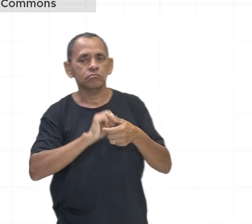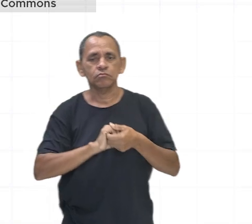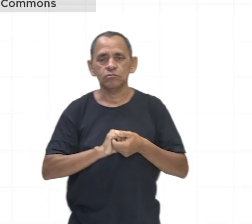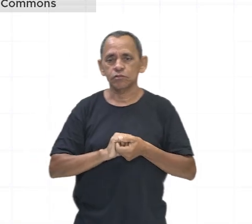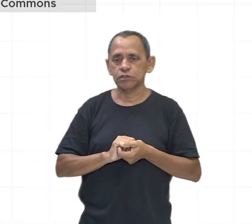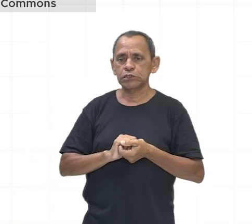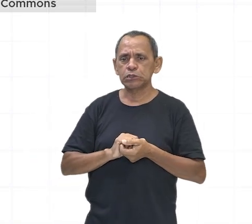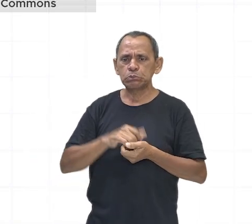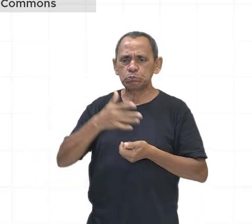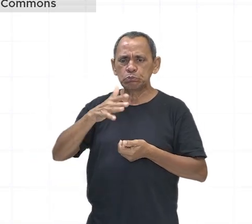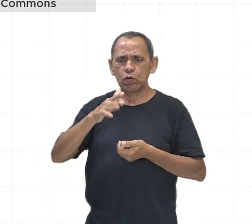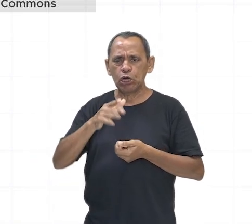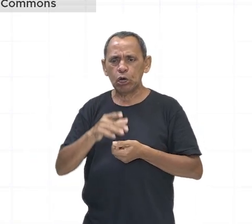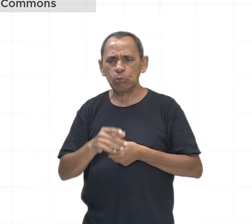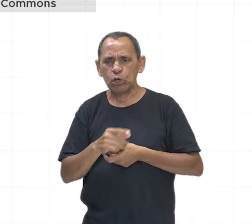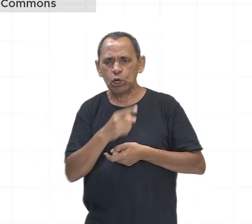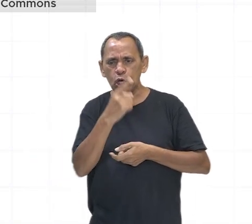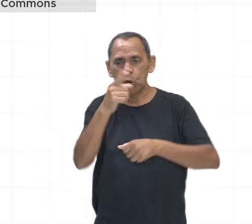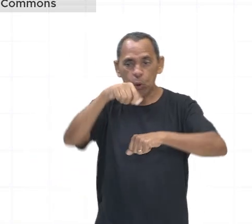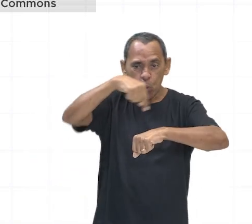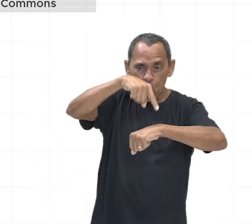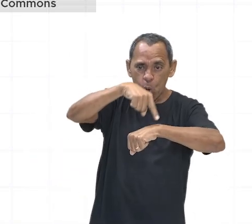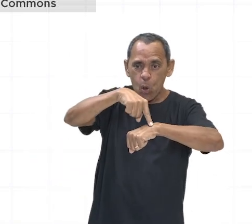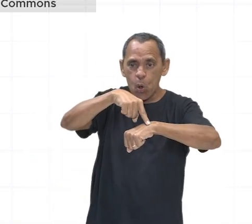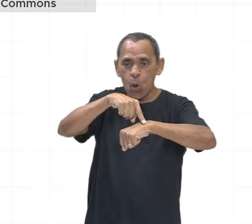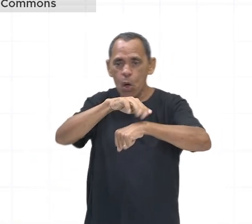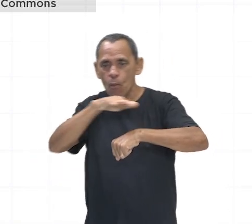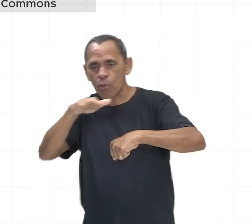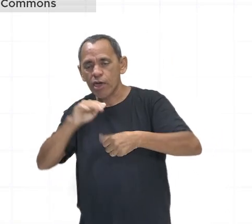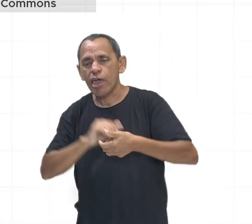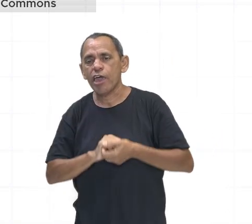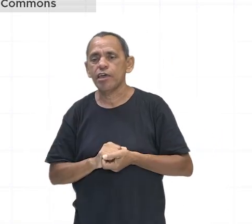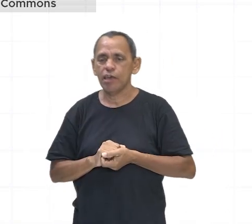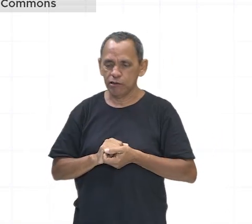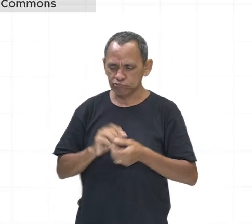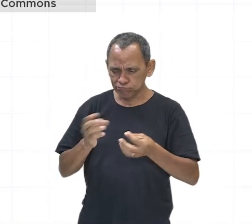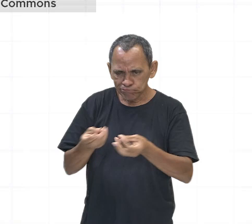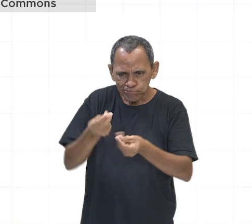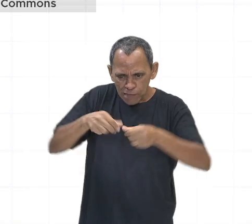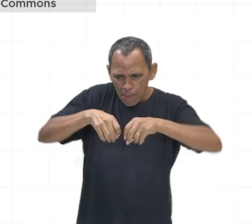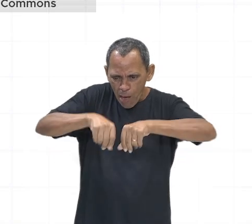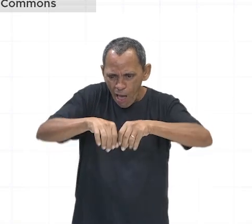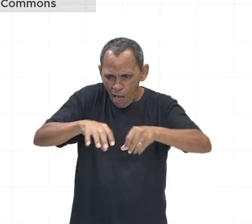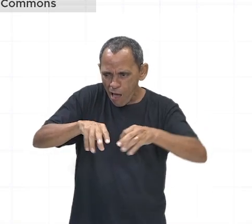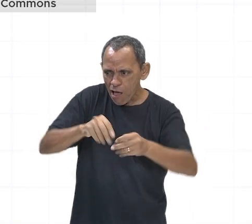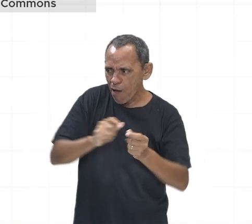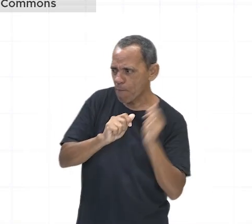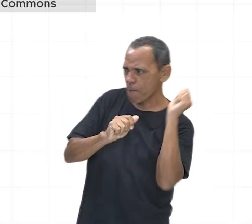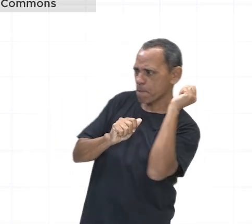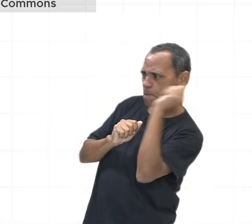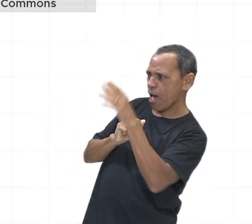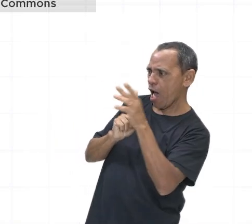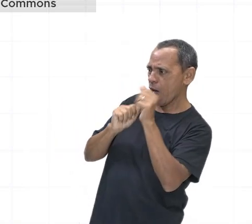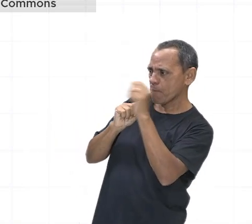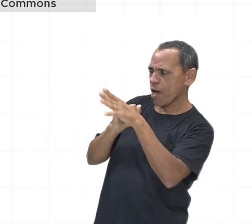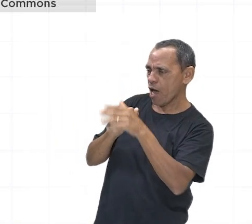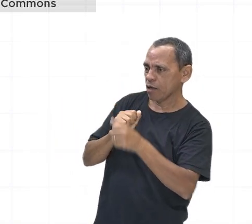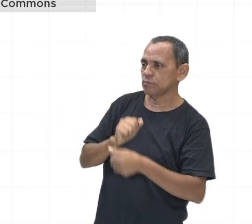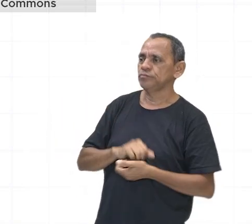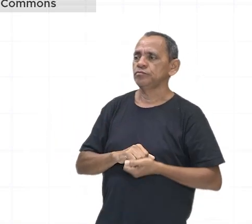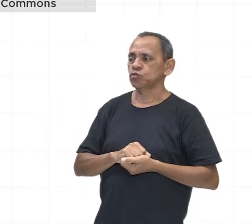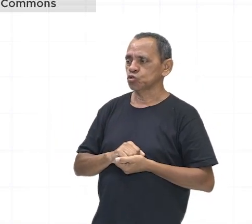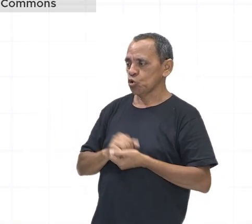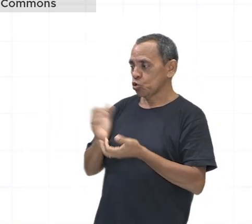se repetiu. Terra no rosto, cusparadas e xingamentos. O jovem, não suportando